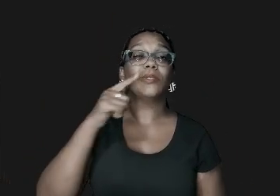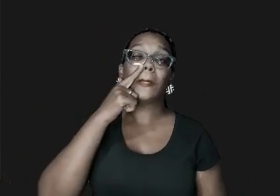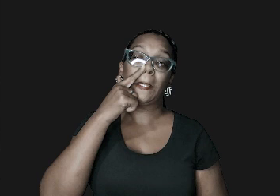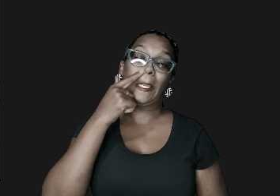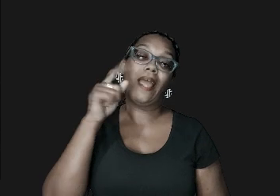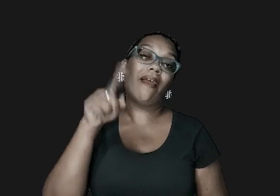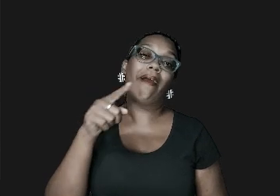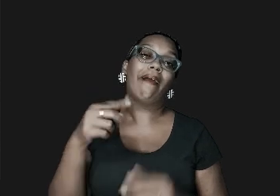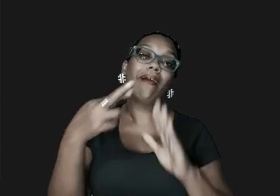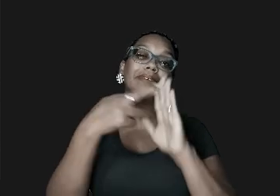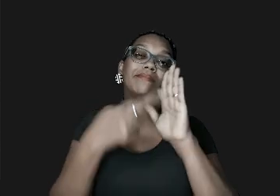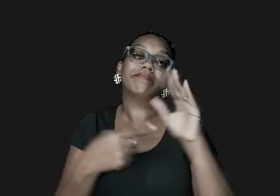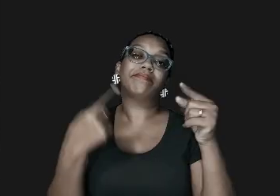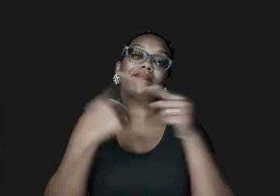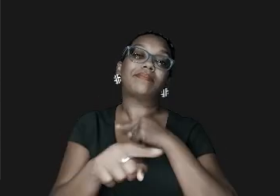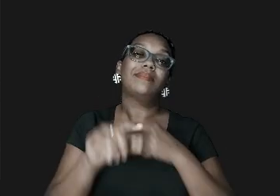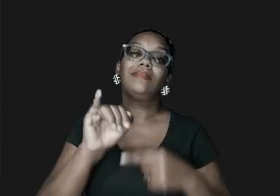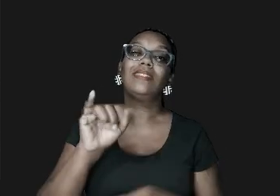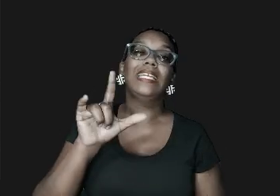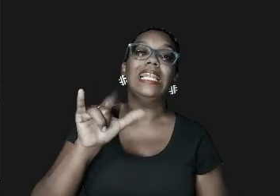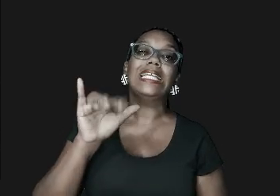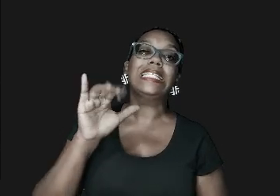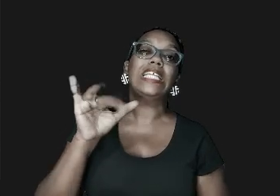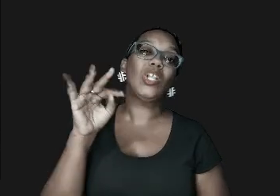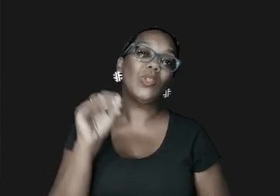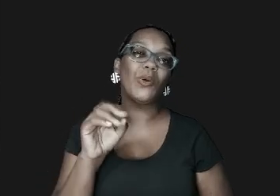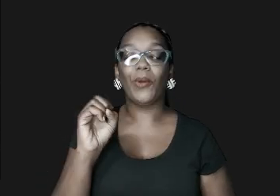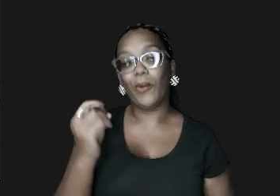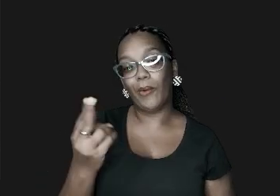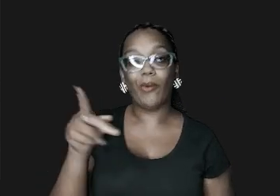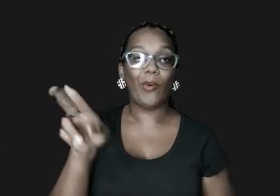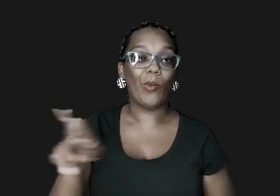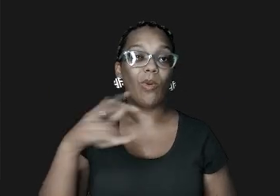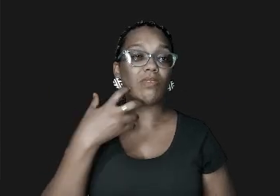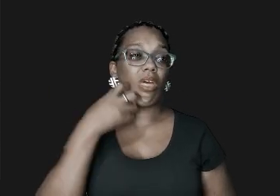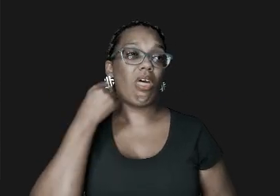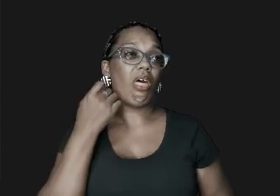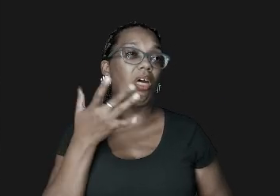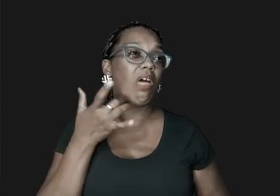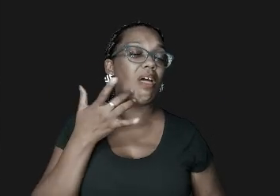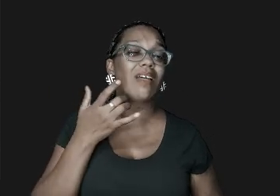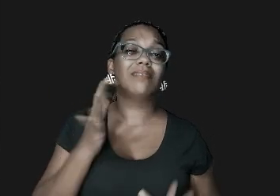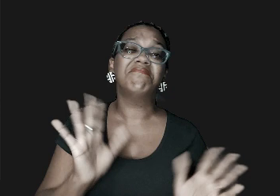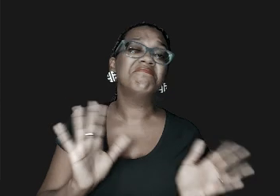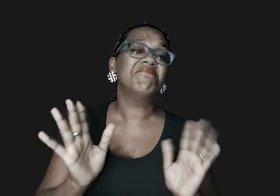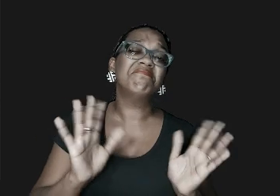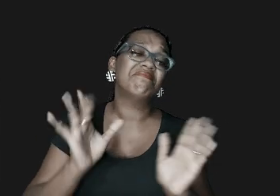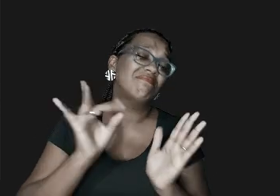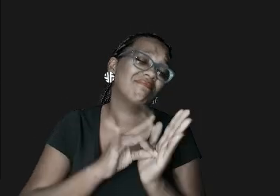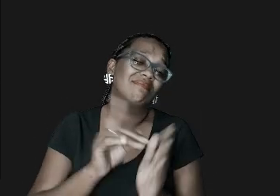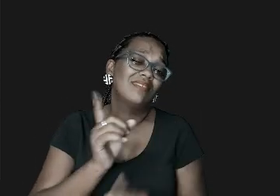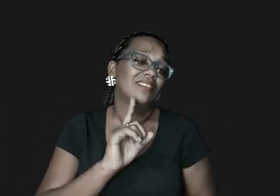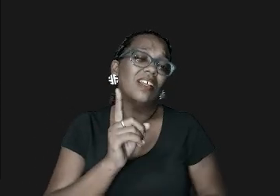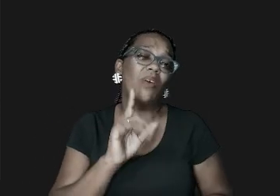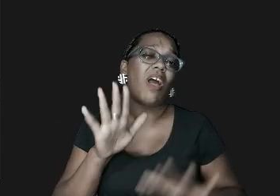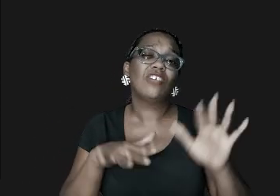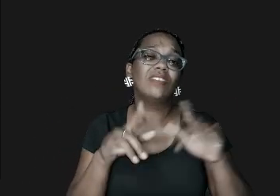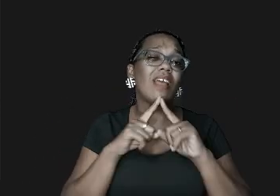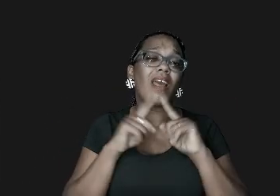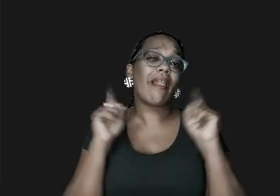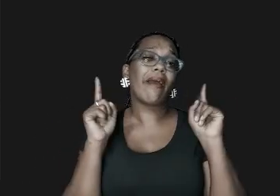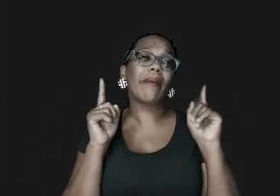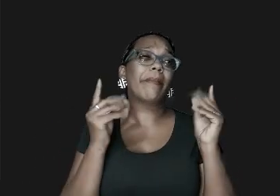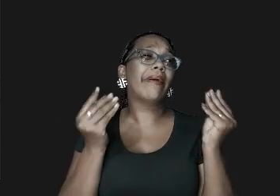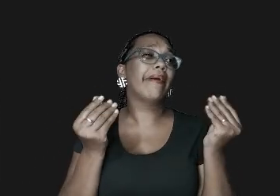reclamam acham que aquilo ali é foi usado alguma forma ali de obtenção de vantagem de vida